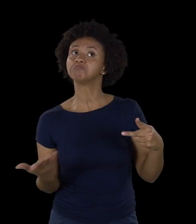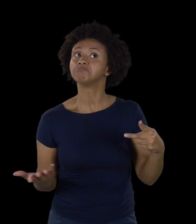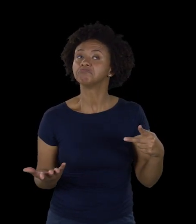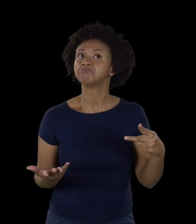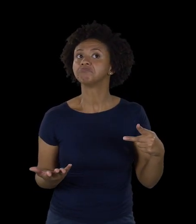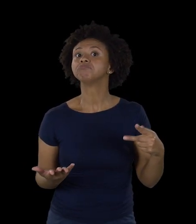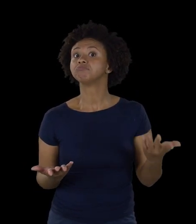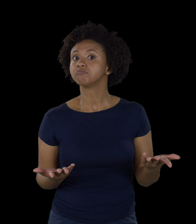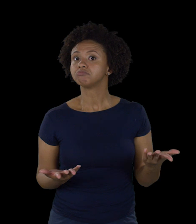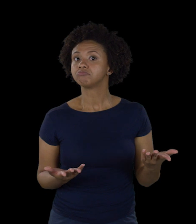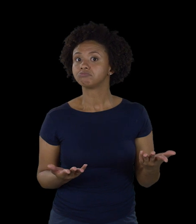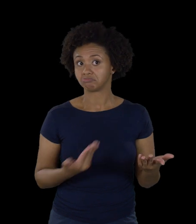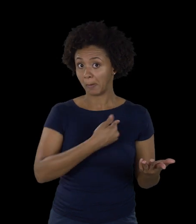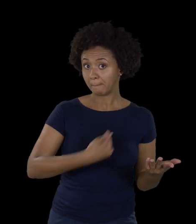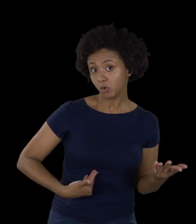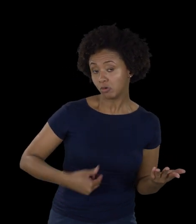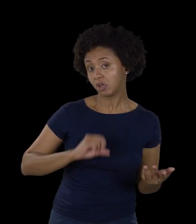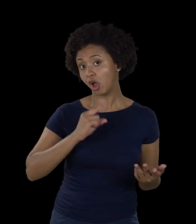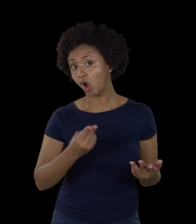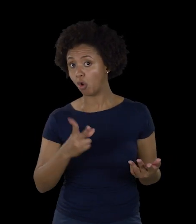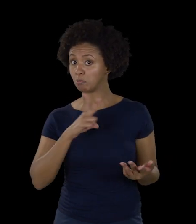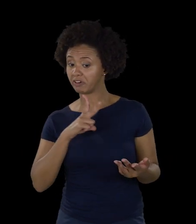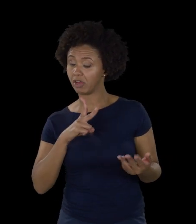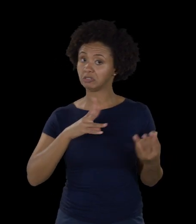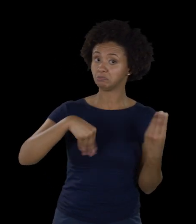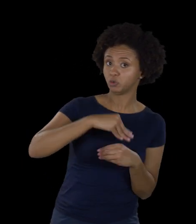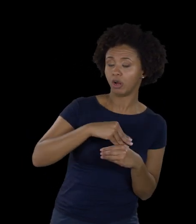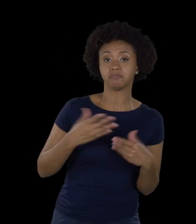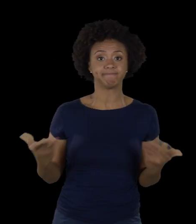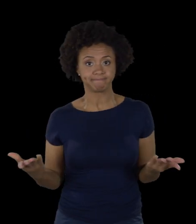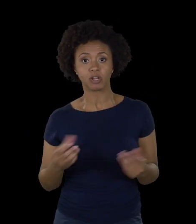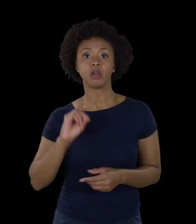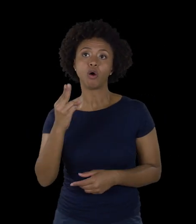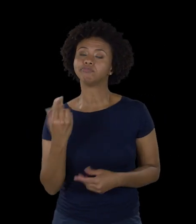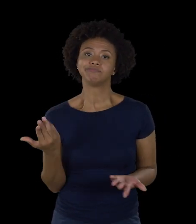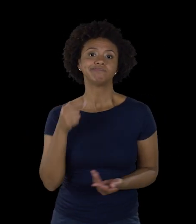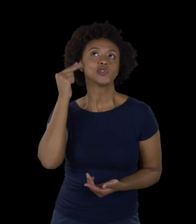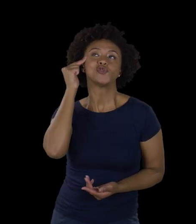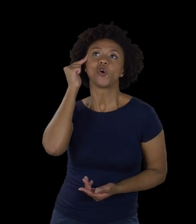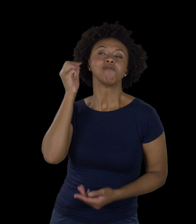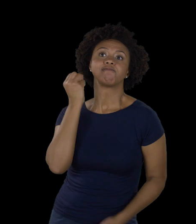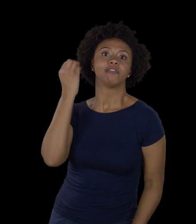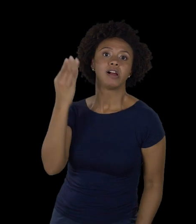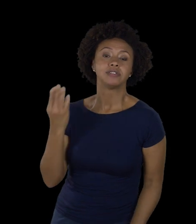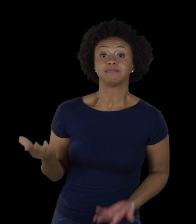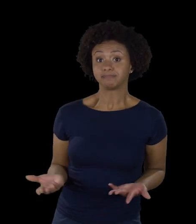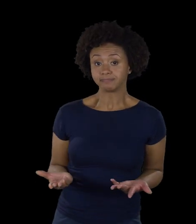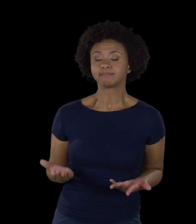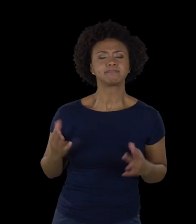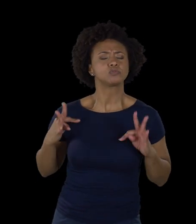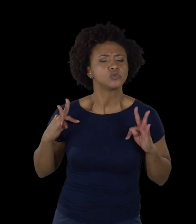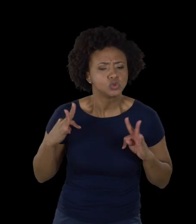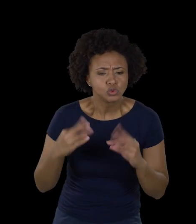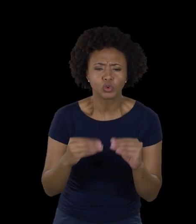ser aposentadoria só pública, ou um misto de pública ou privada, seja uma viagem dos seus sonhos, tudo precisa